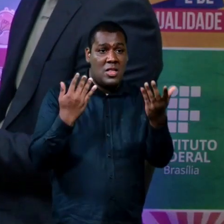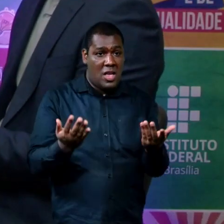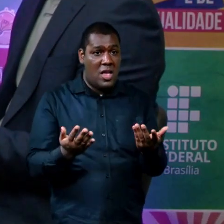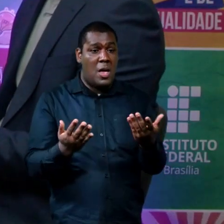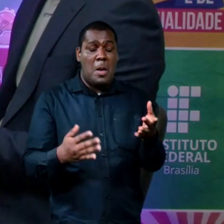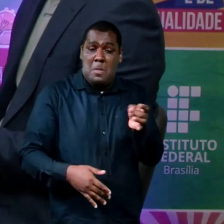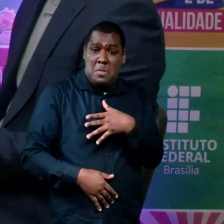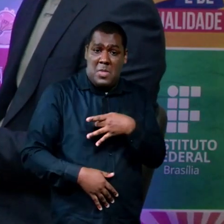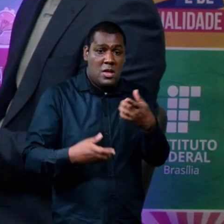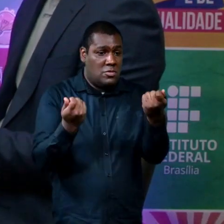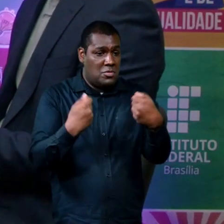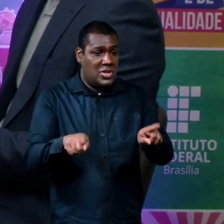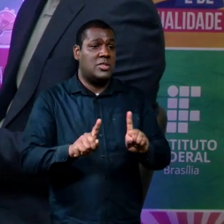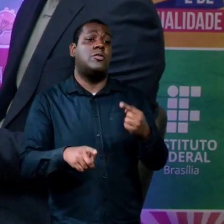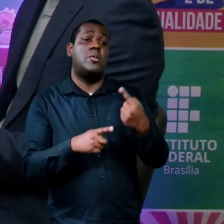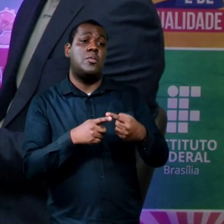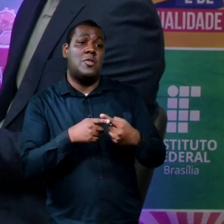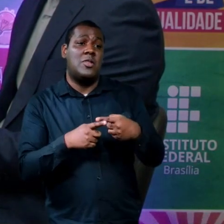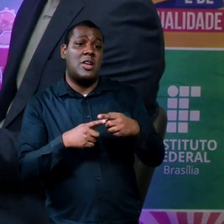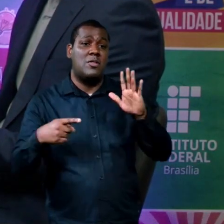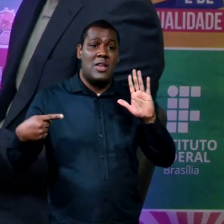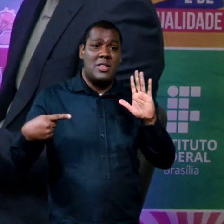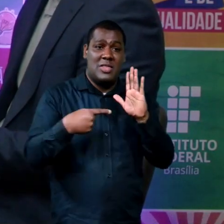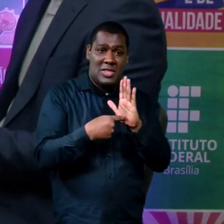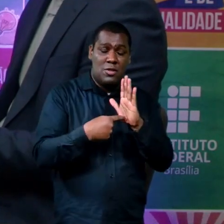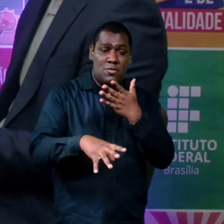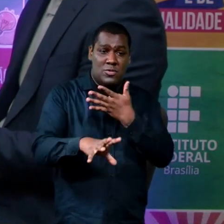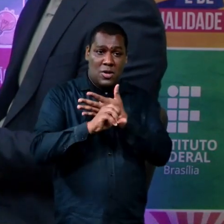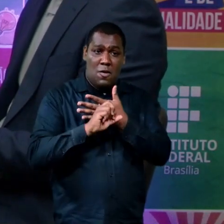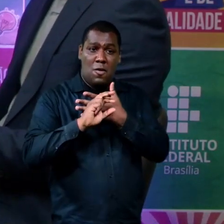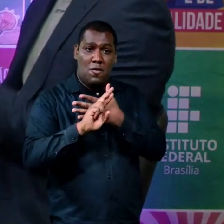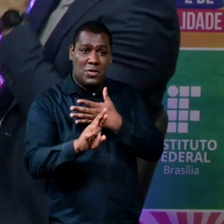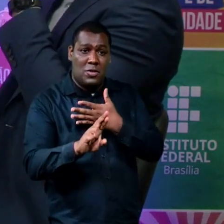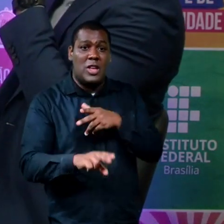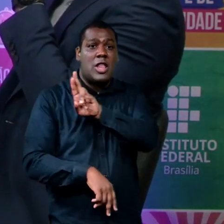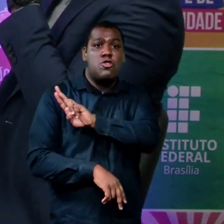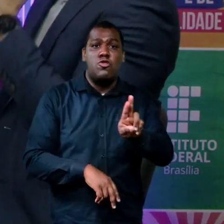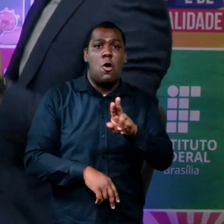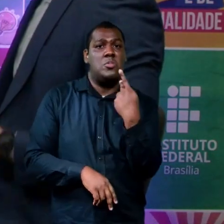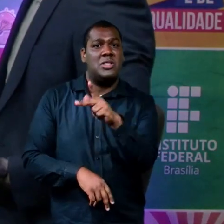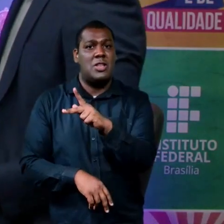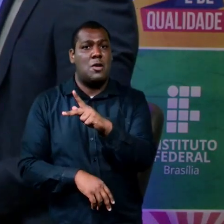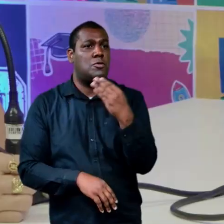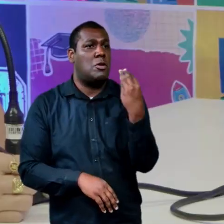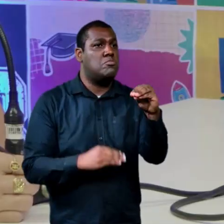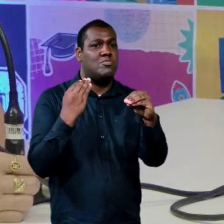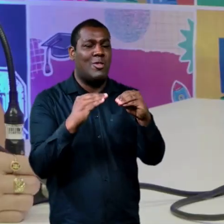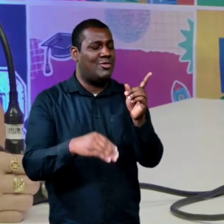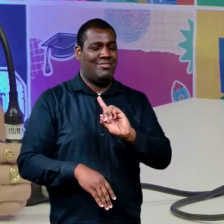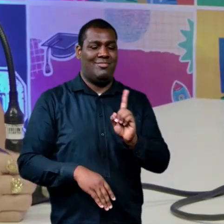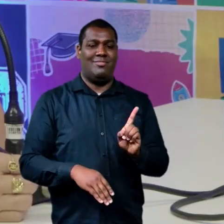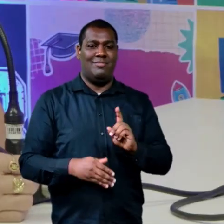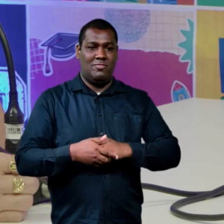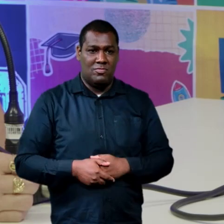medo de relatar esses casos, que são casos graves. Exatamente. Então fazer uma denúncia com o máximo de